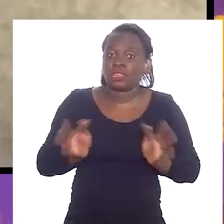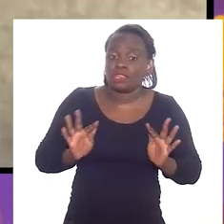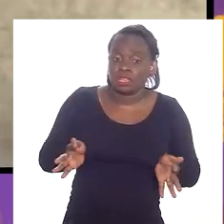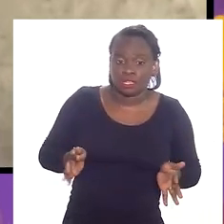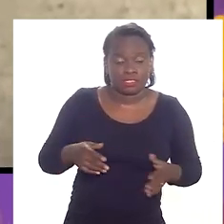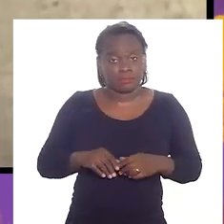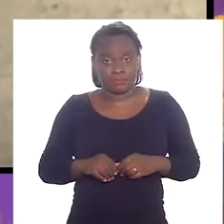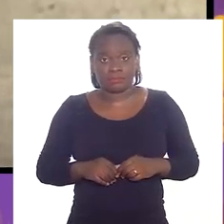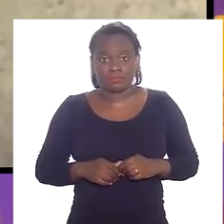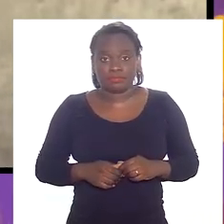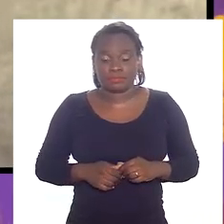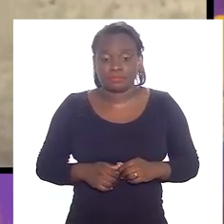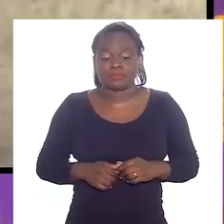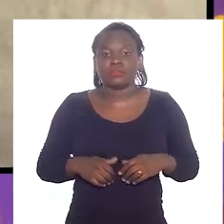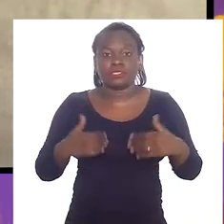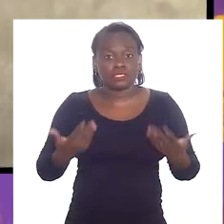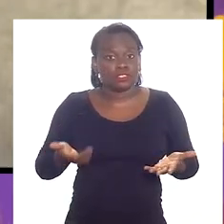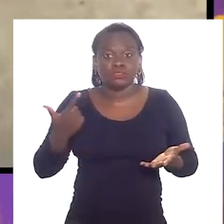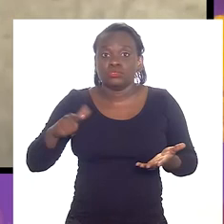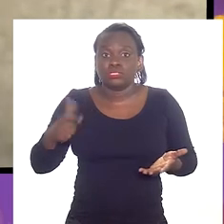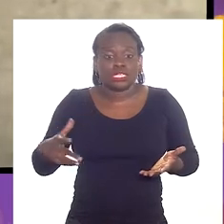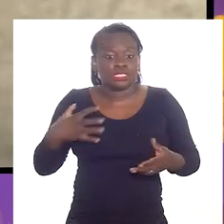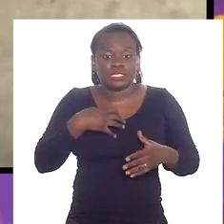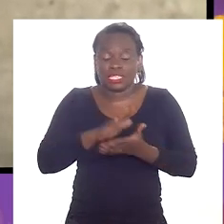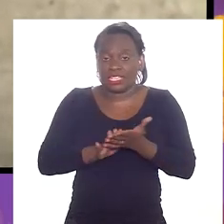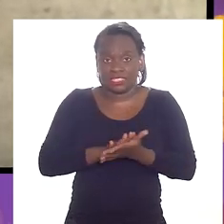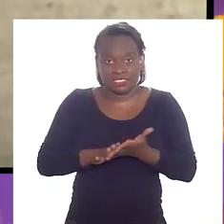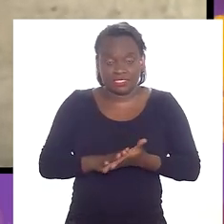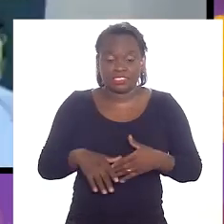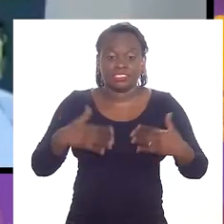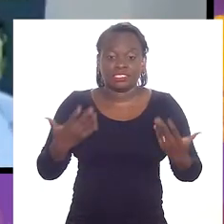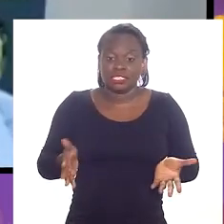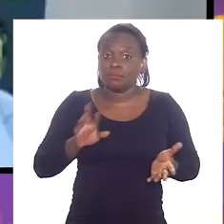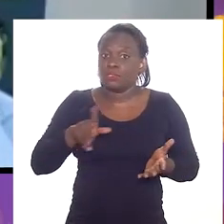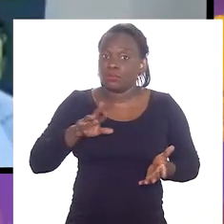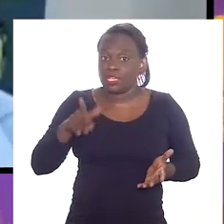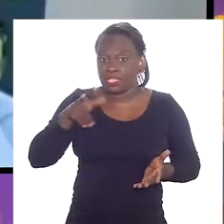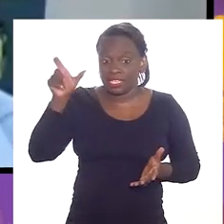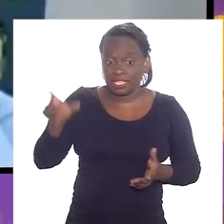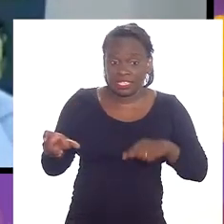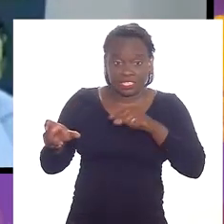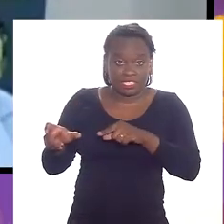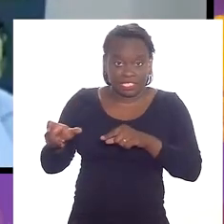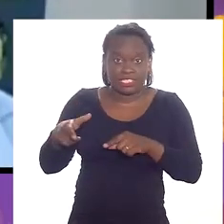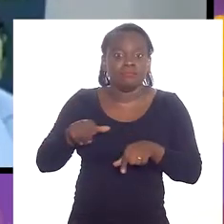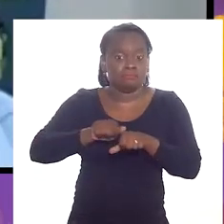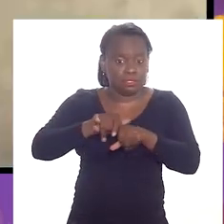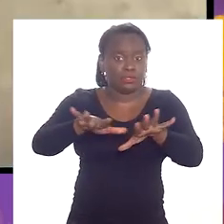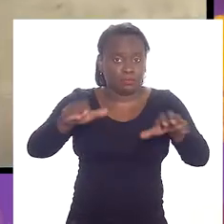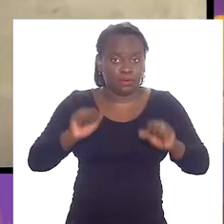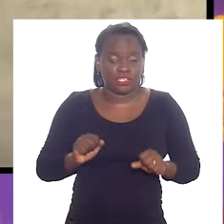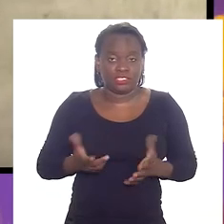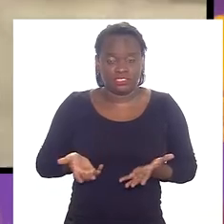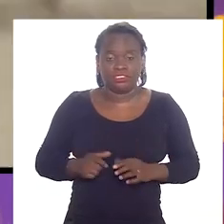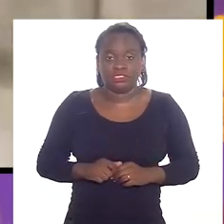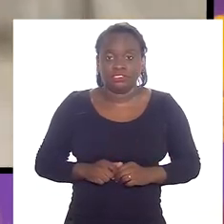no trabalho, esse indivíduo ele pode se infectar no transporte público. Uhum. E, depois de testado, pegar o vírus que não se